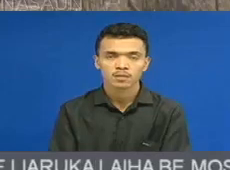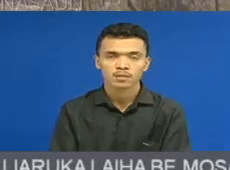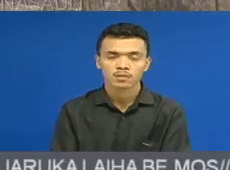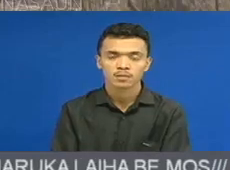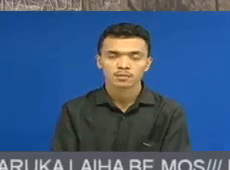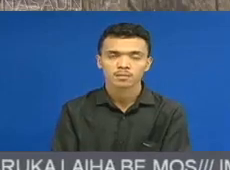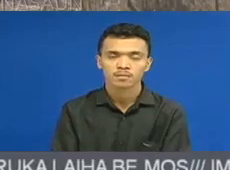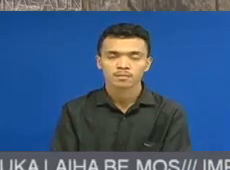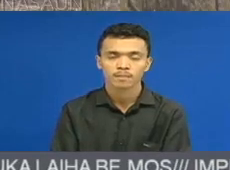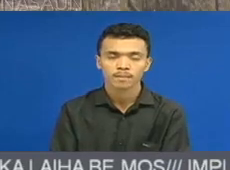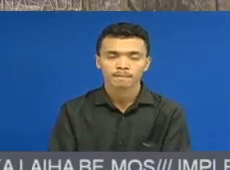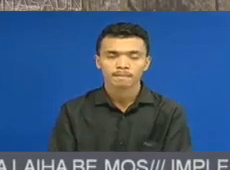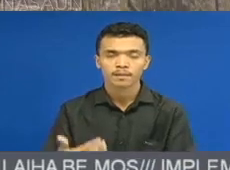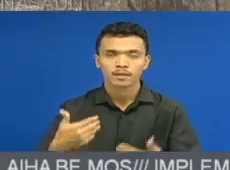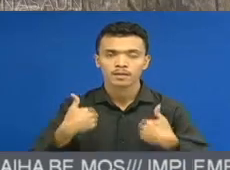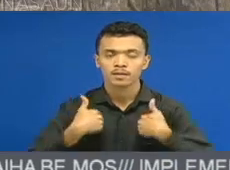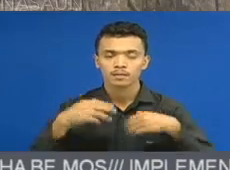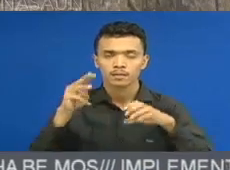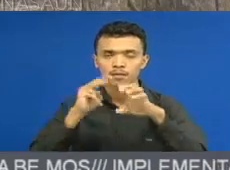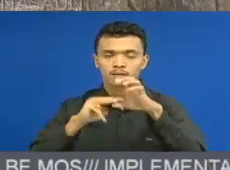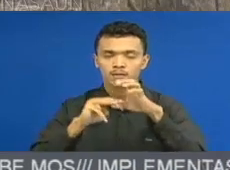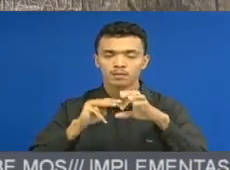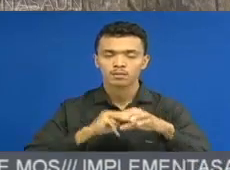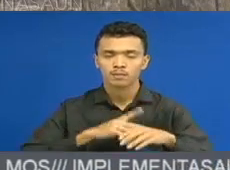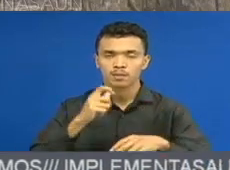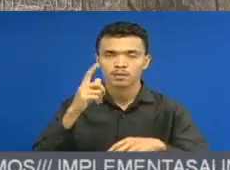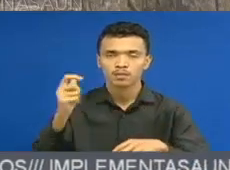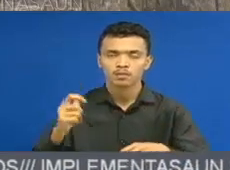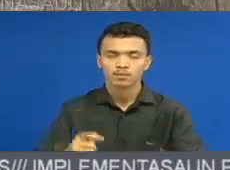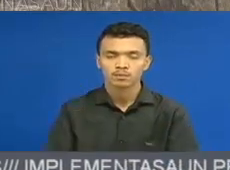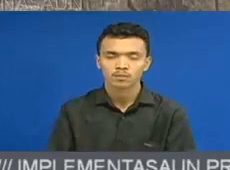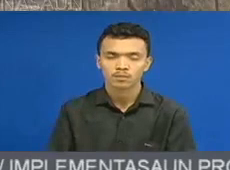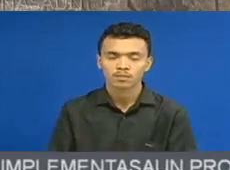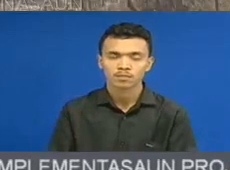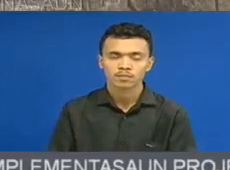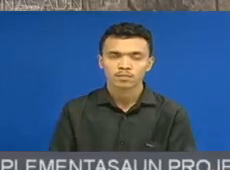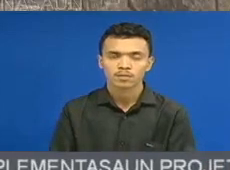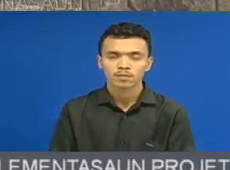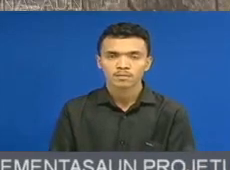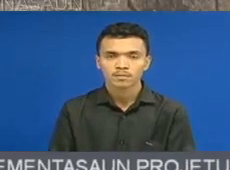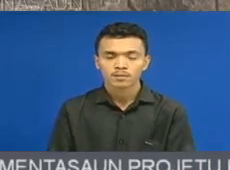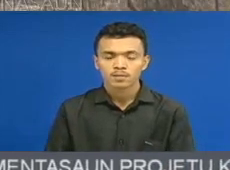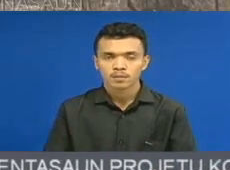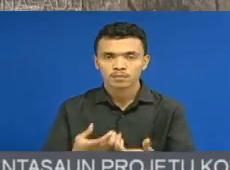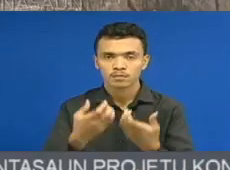proses mercado munisipi Manatutu ne ia proses tu faheba proses tu